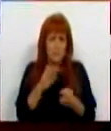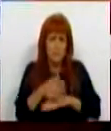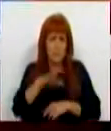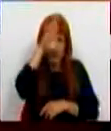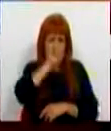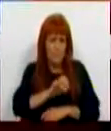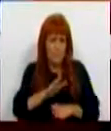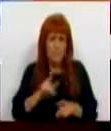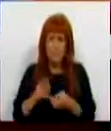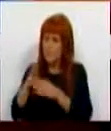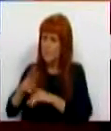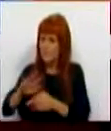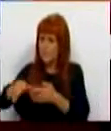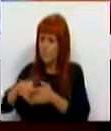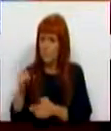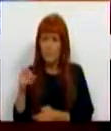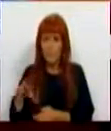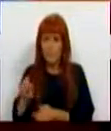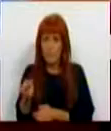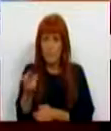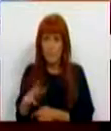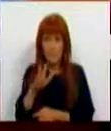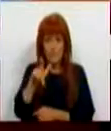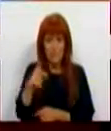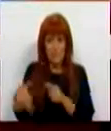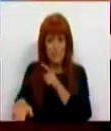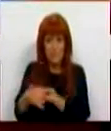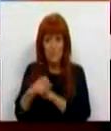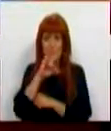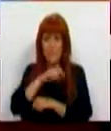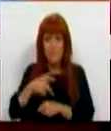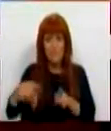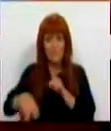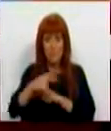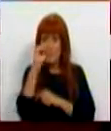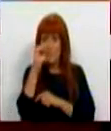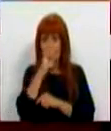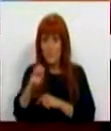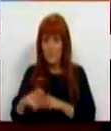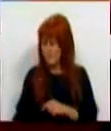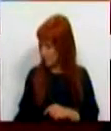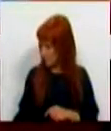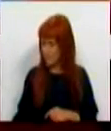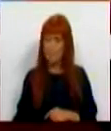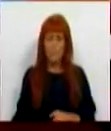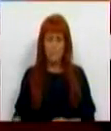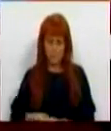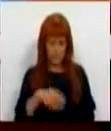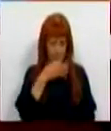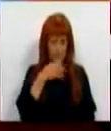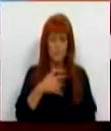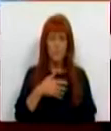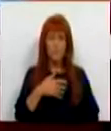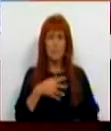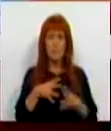do Estado, mas através do Plano Juncker, 1000 desses táxis possam vir a ser táxis elétricos. Quando nós falamos na